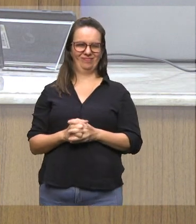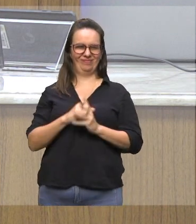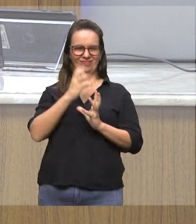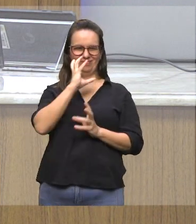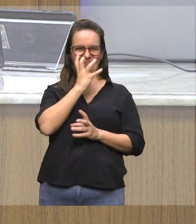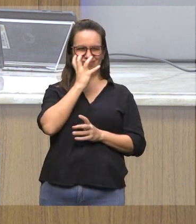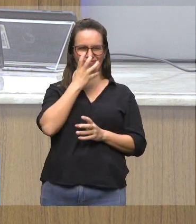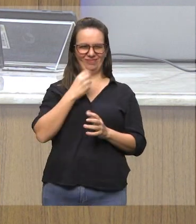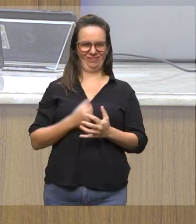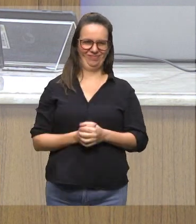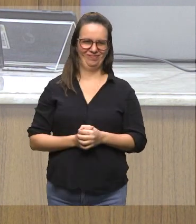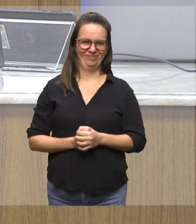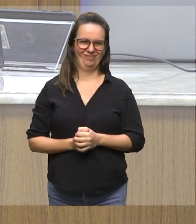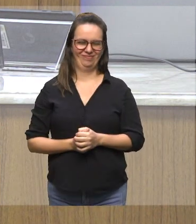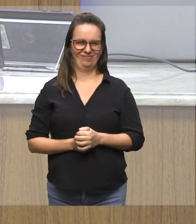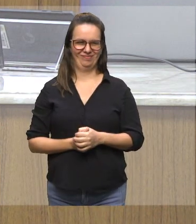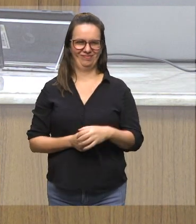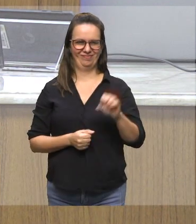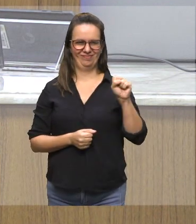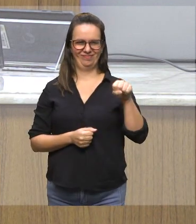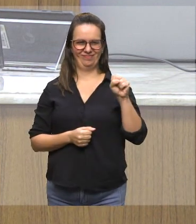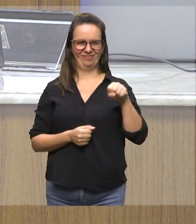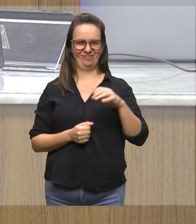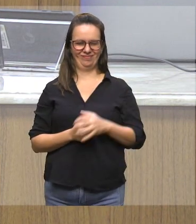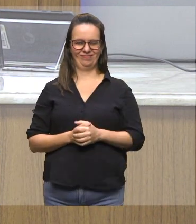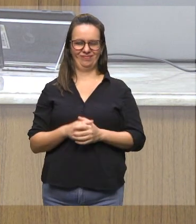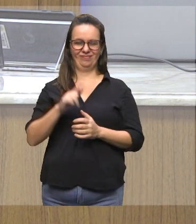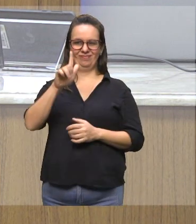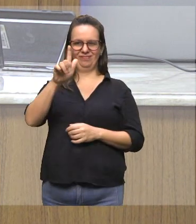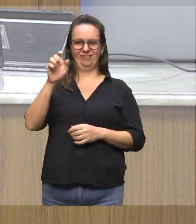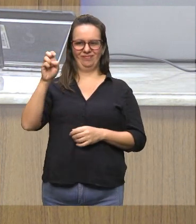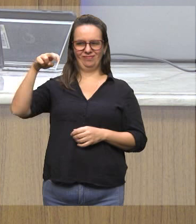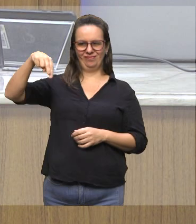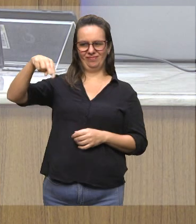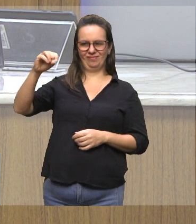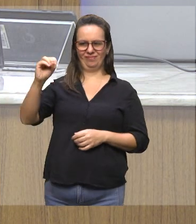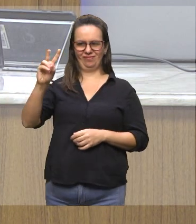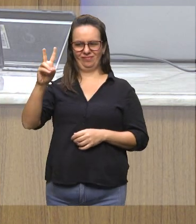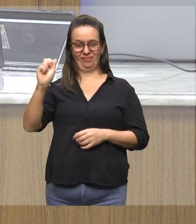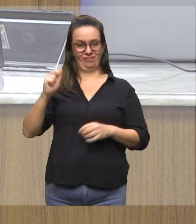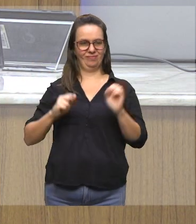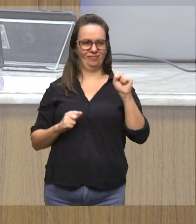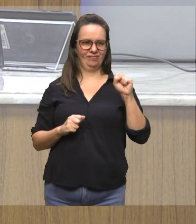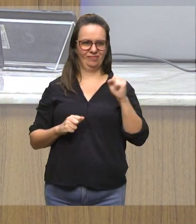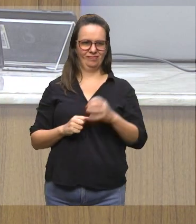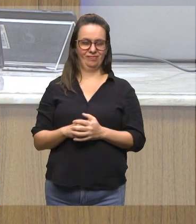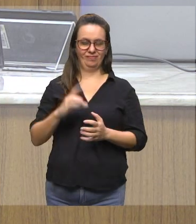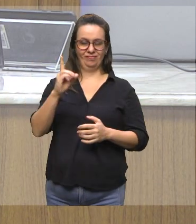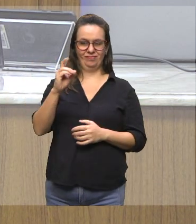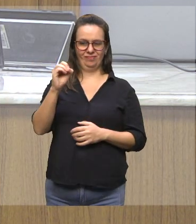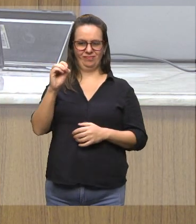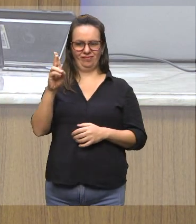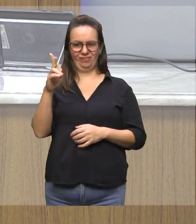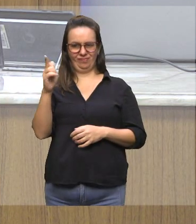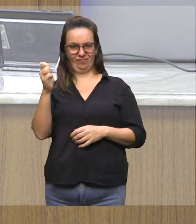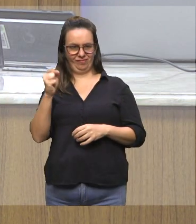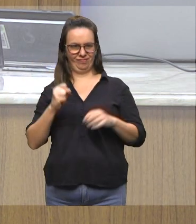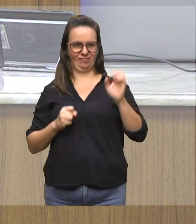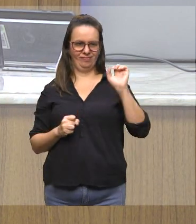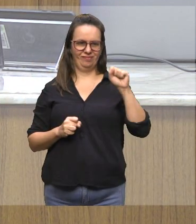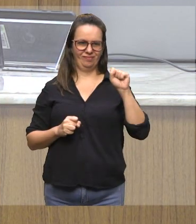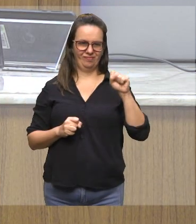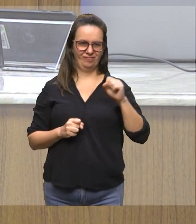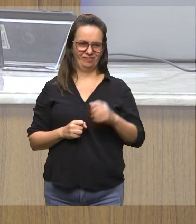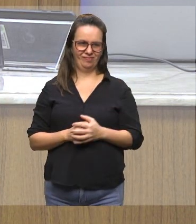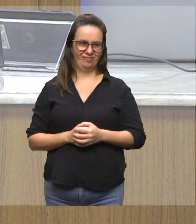Alexandre Cobra Vence. Alexandre Cachorrão vota sim. Dionísio de Gênova Júnior. Tenente Gênova vota sim. Douglas Henrique de Azevedo Terra. Douglas